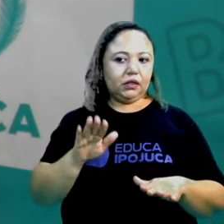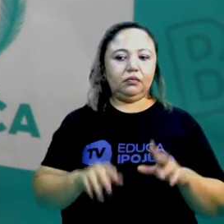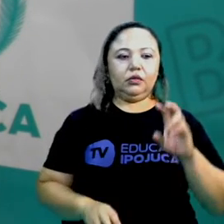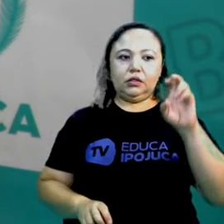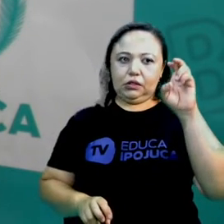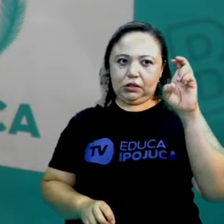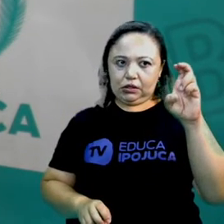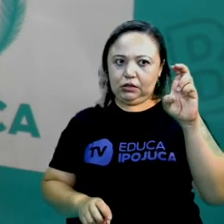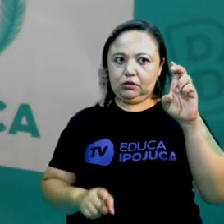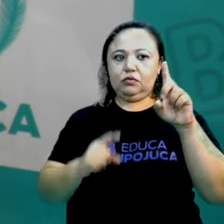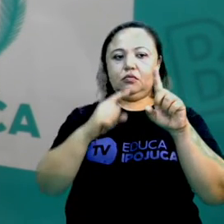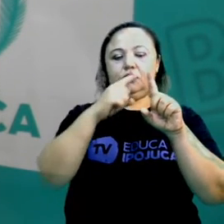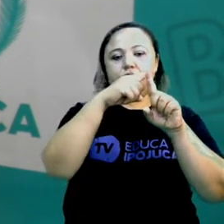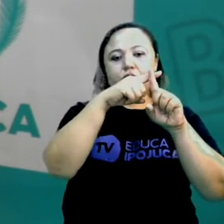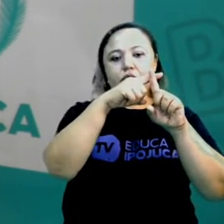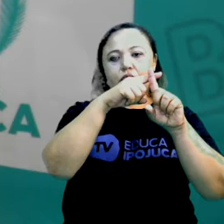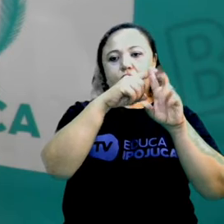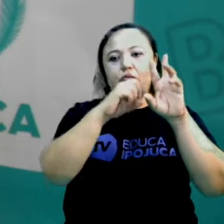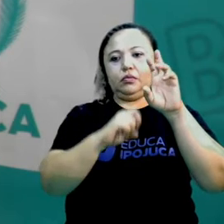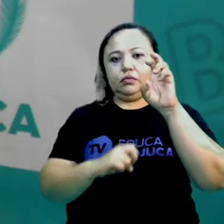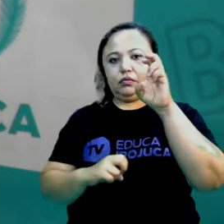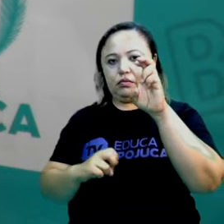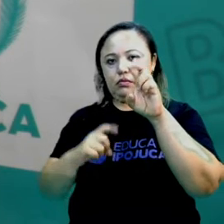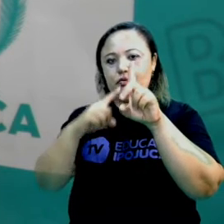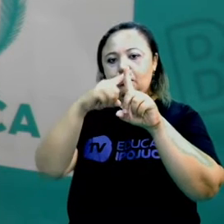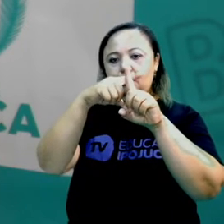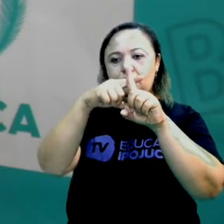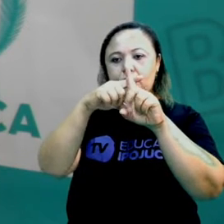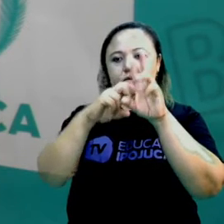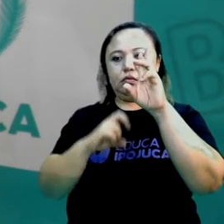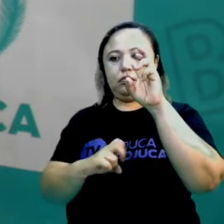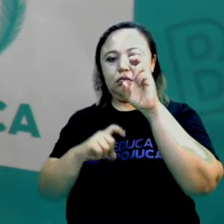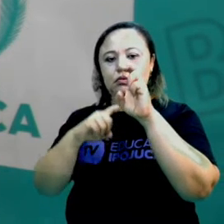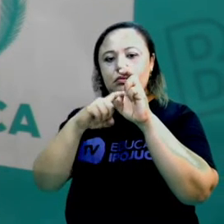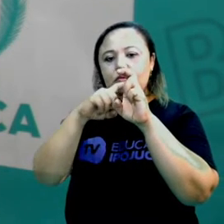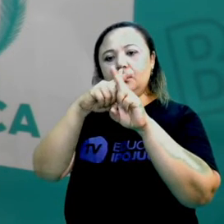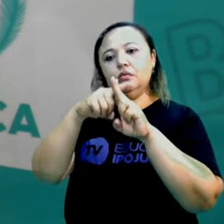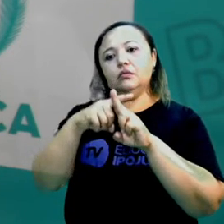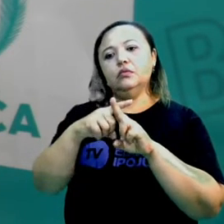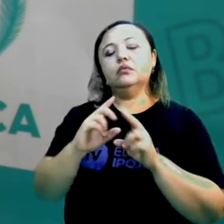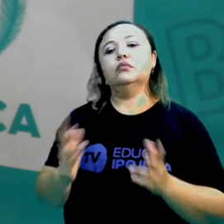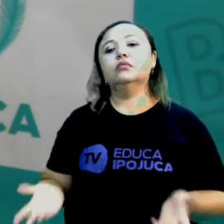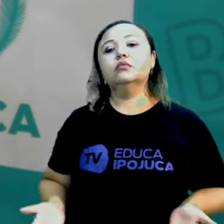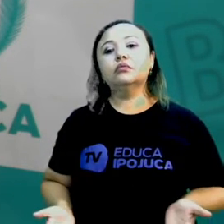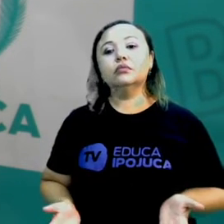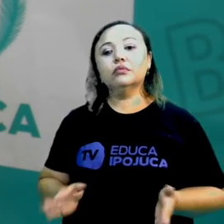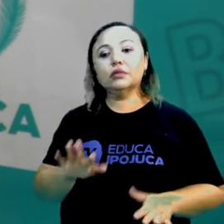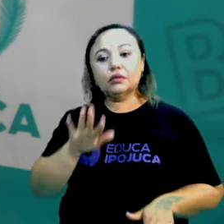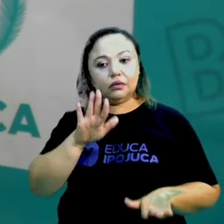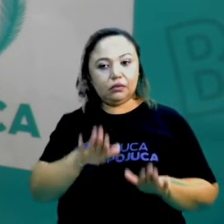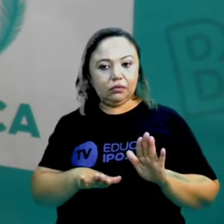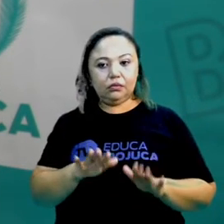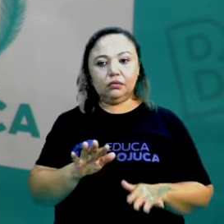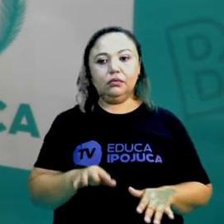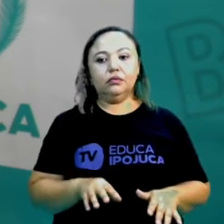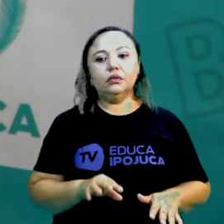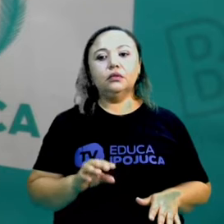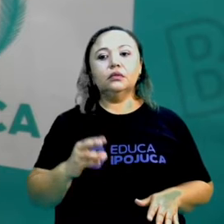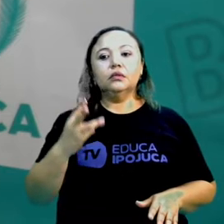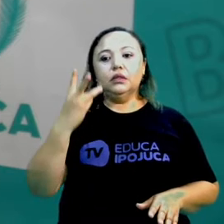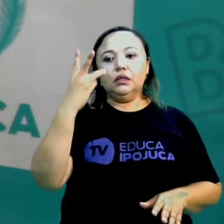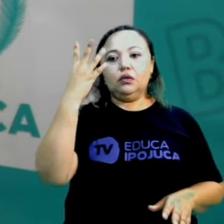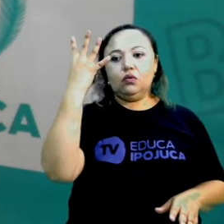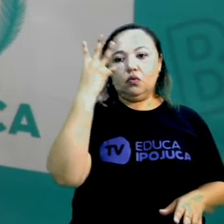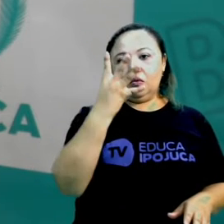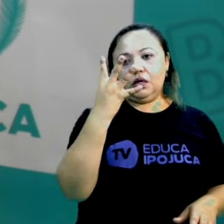5, mais 5, mais 5, mais 5. Então, nesse caso aí, dessa adição,